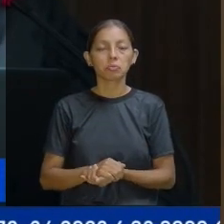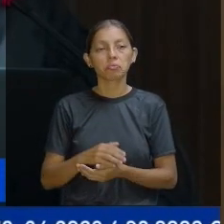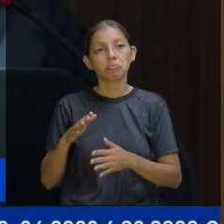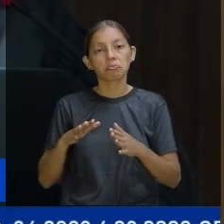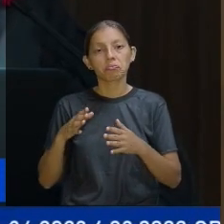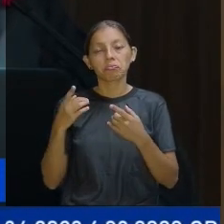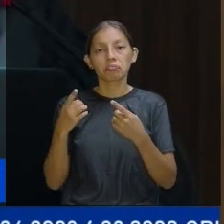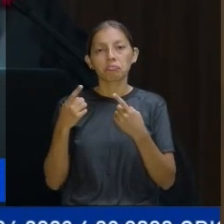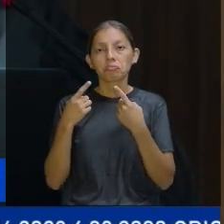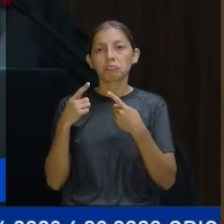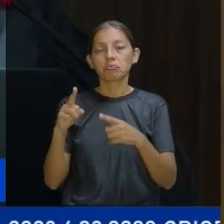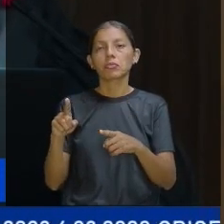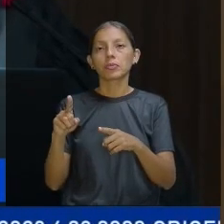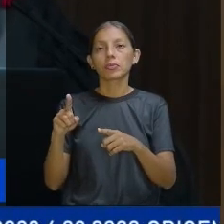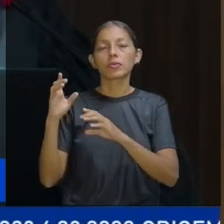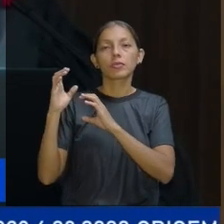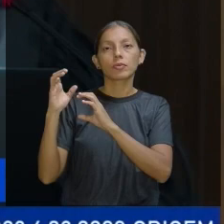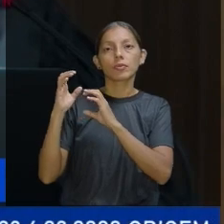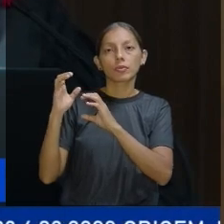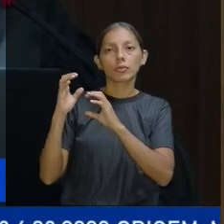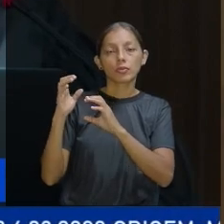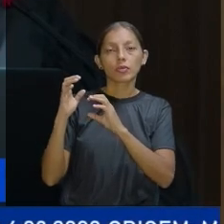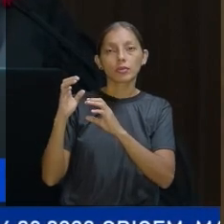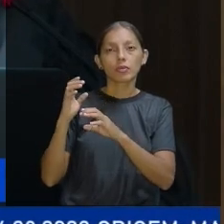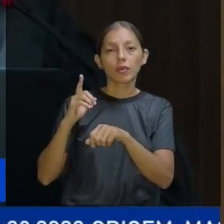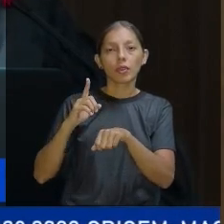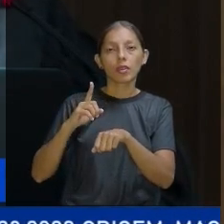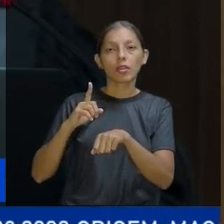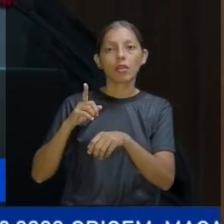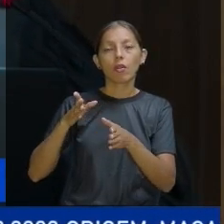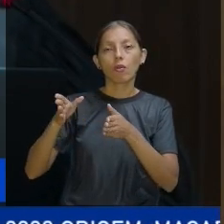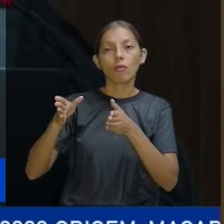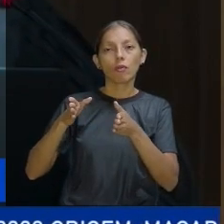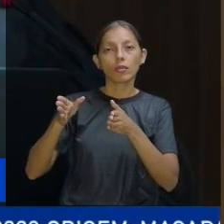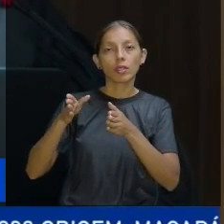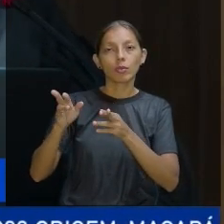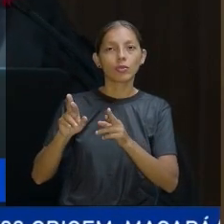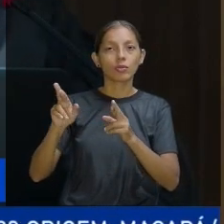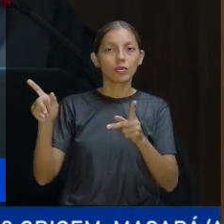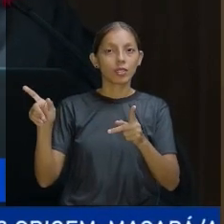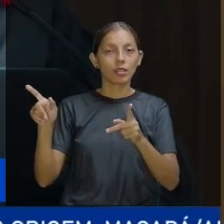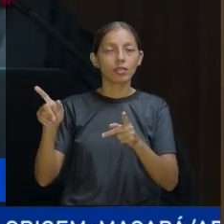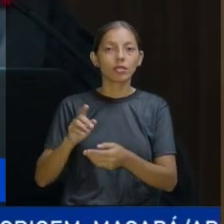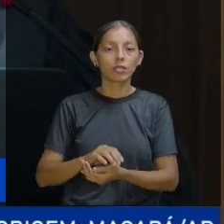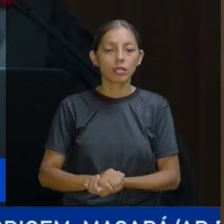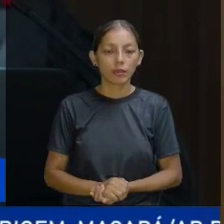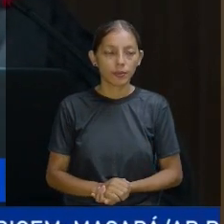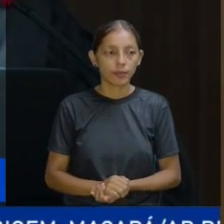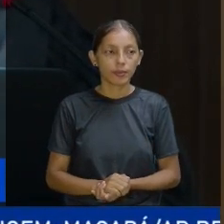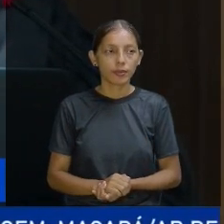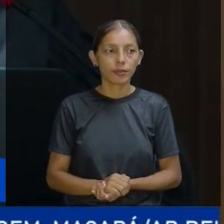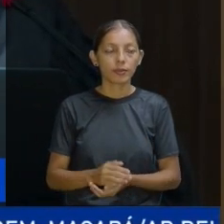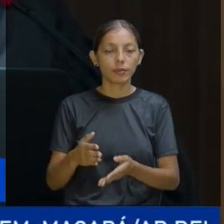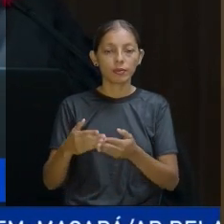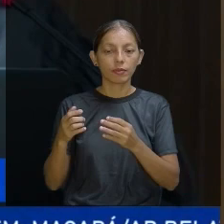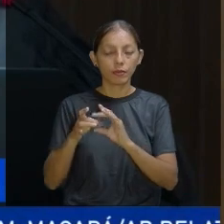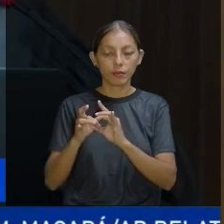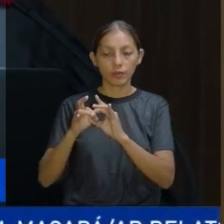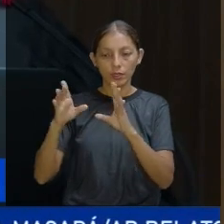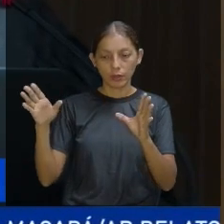cadeia de rádio e televisão fora do horário eleitoral gratuito, pedidos de autorização de veiculação